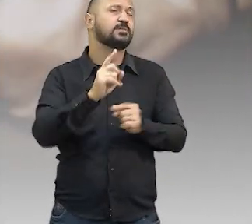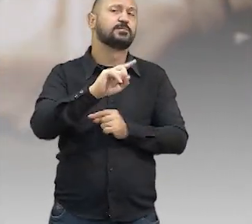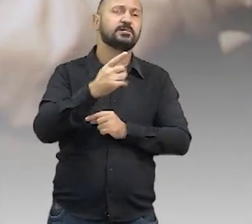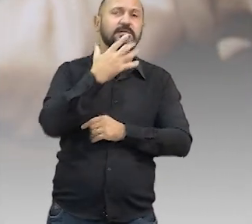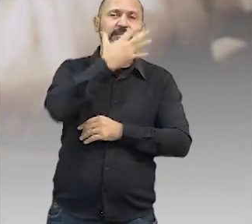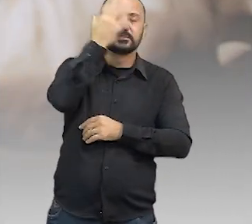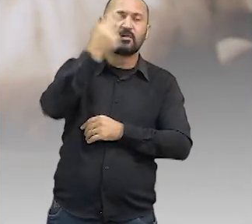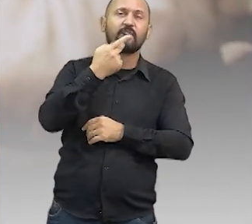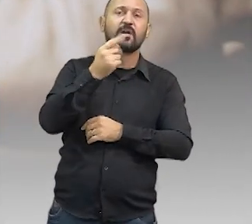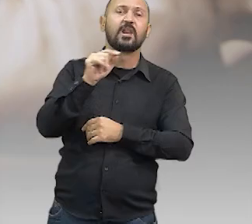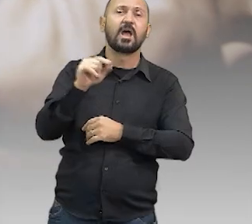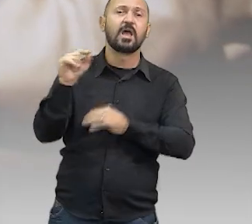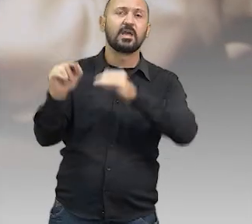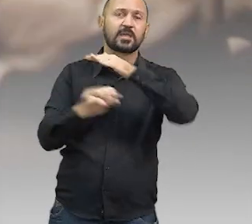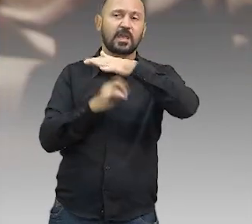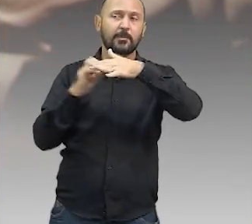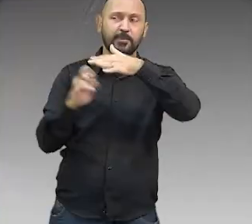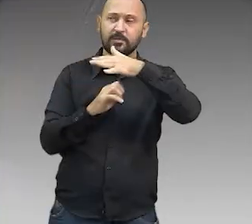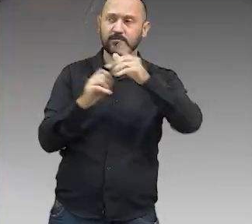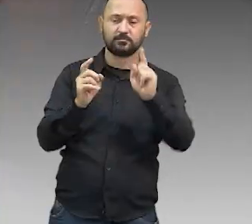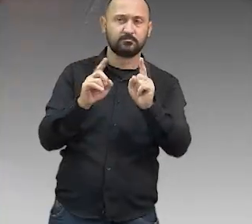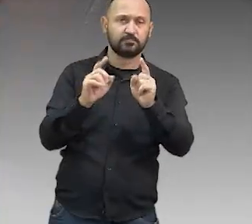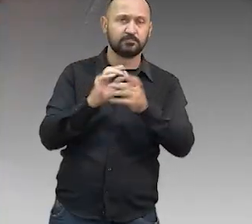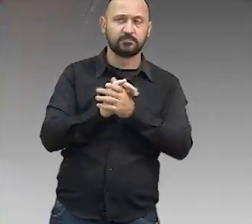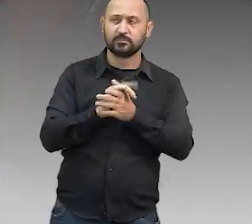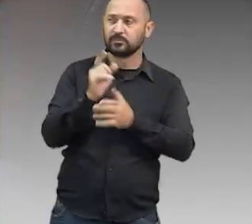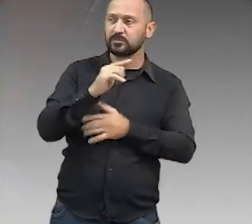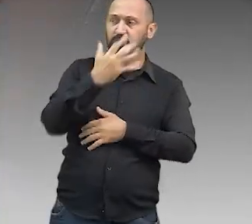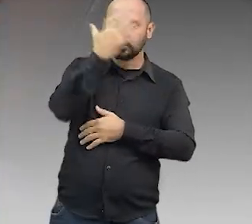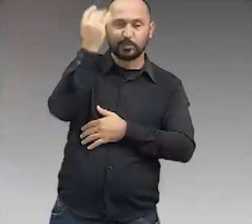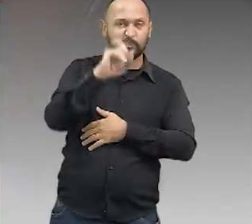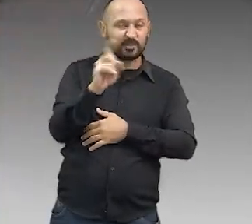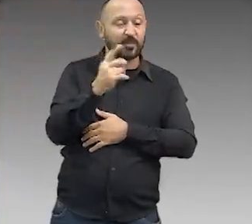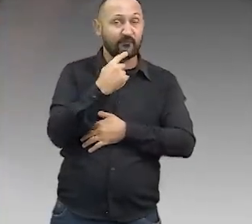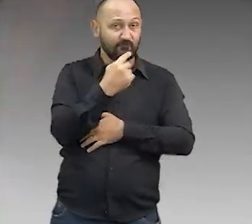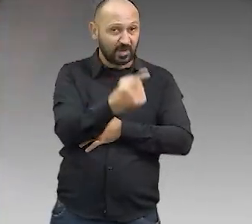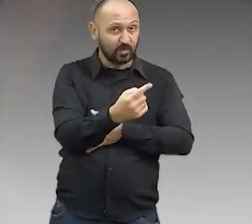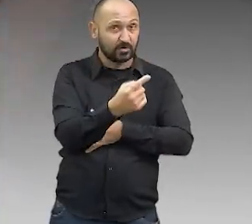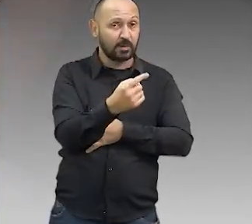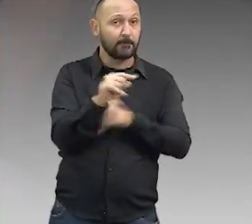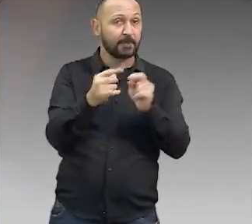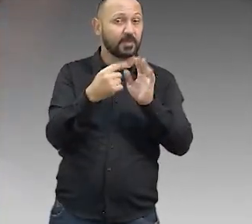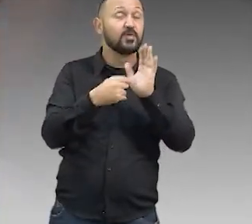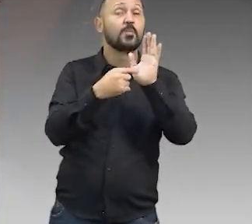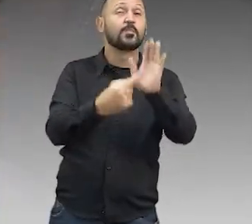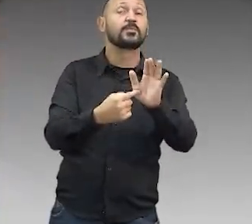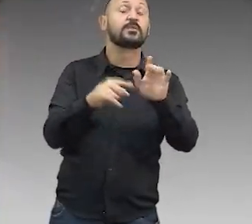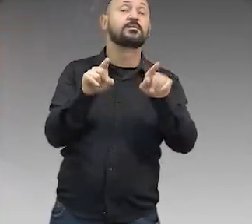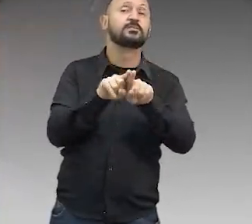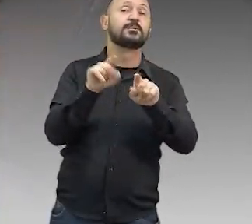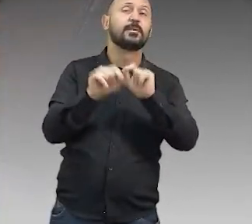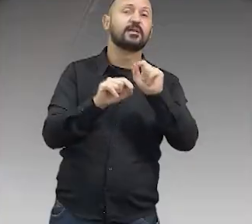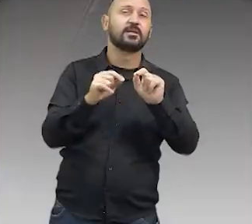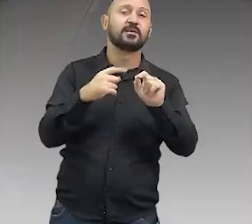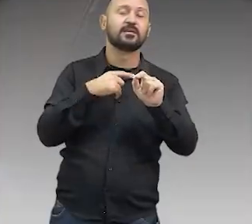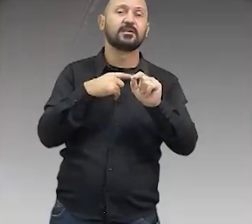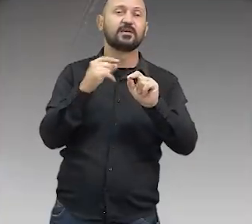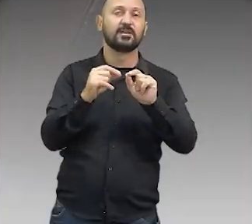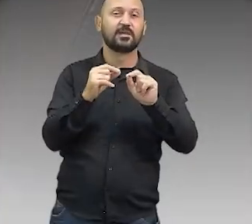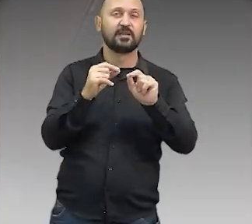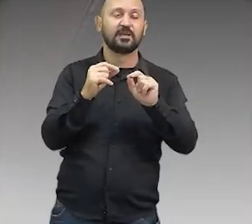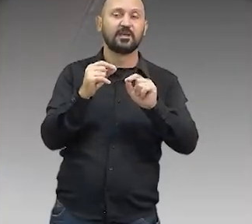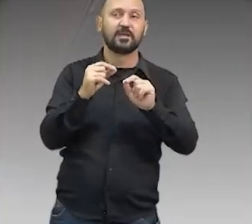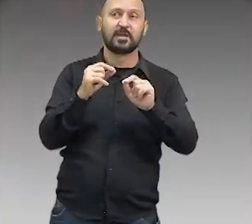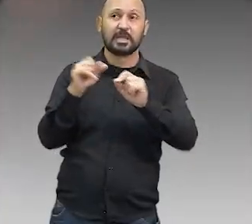Mas você não esqueceu de falar que a empresa está... Não esquecemos, nós falamos isso. Agora, nós estamos mostrando também